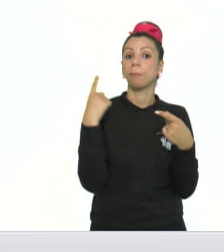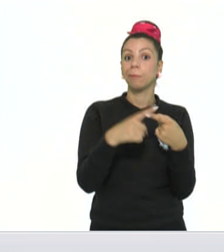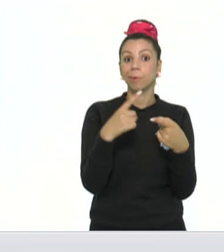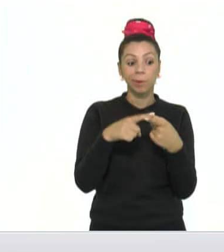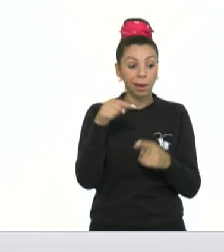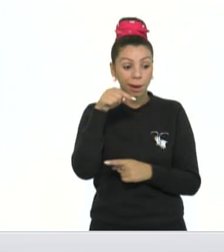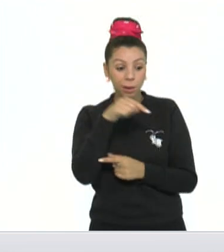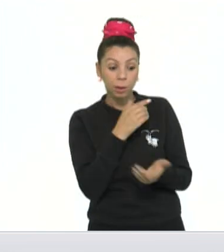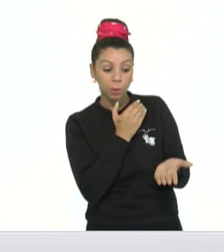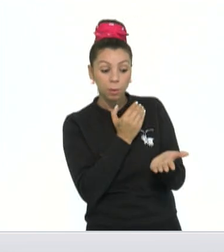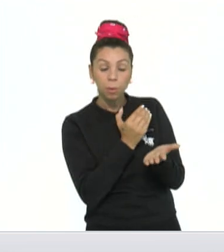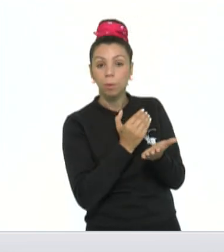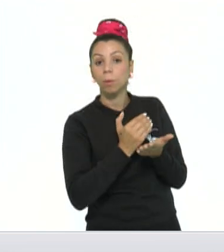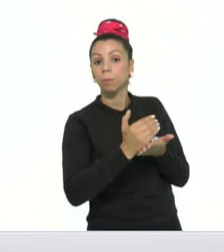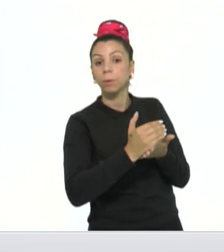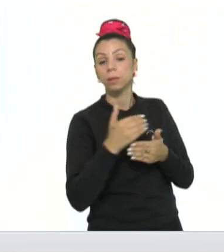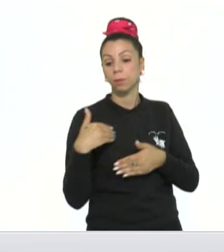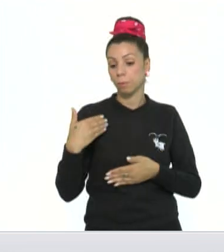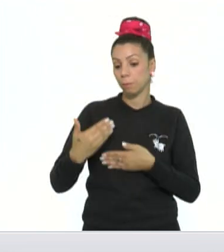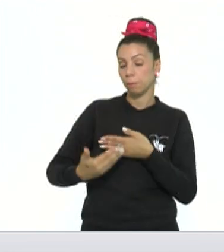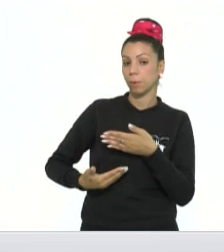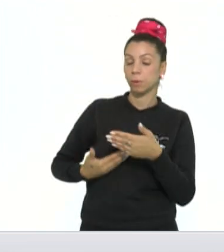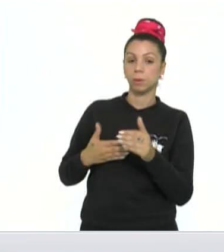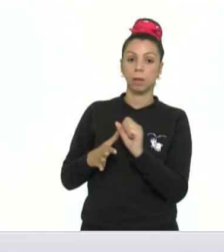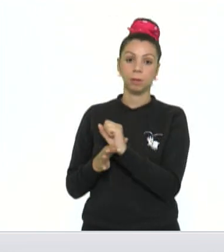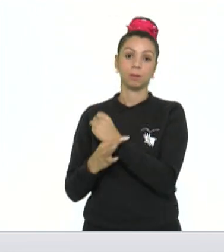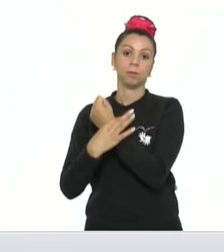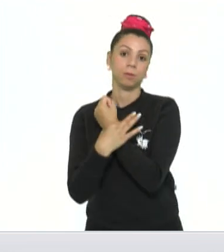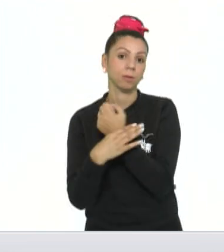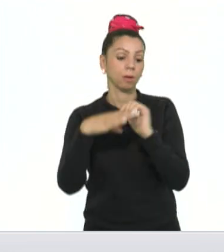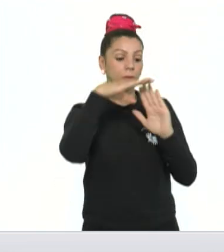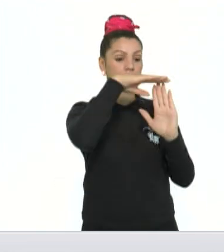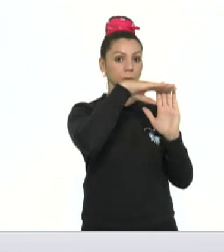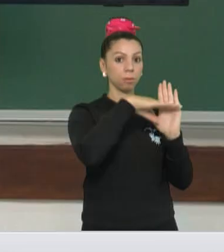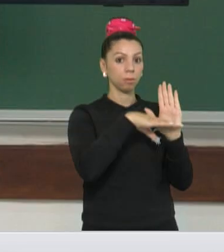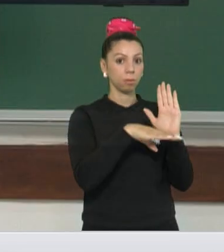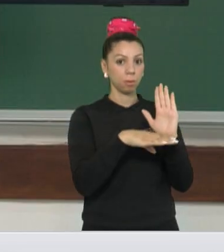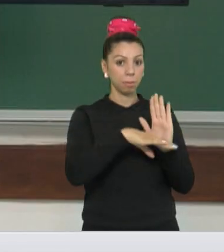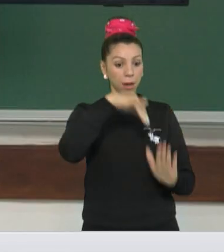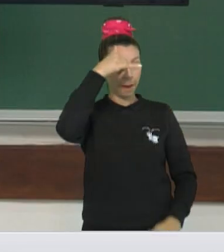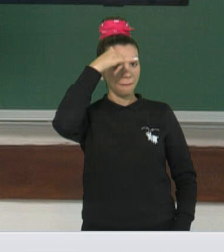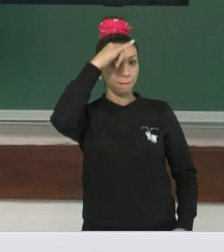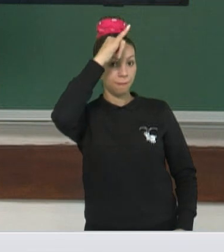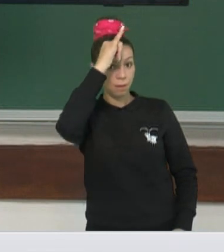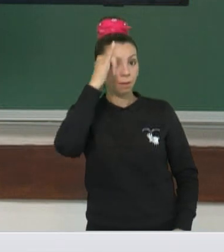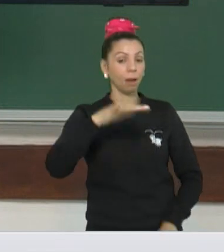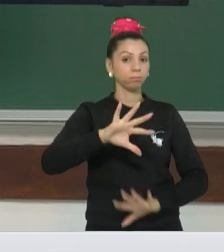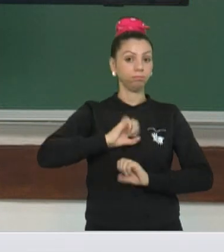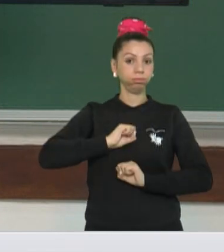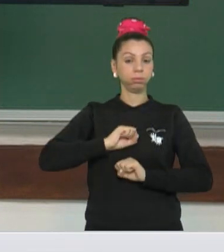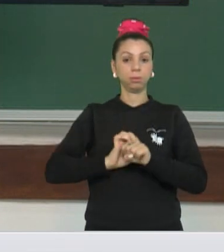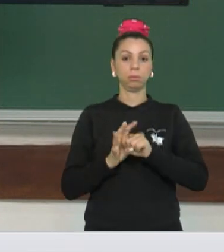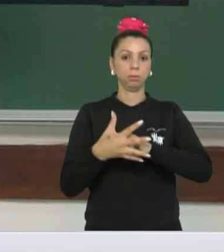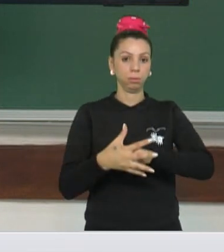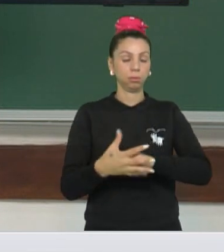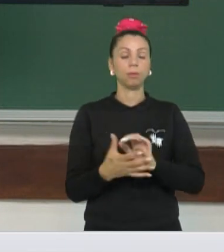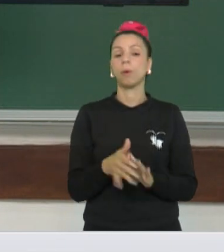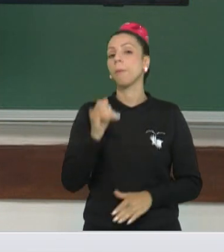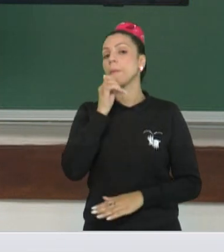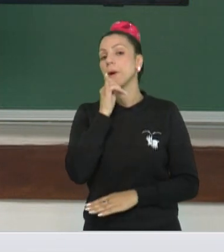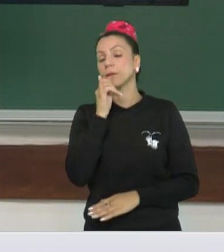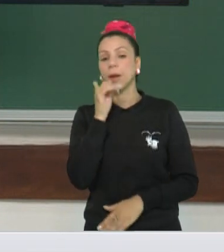ali começa todo o processo de segurança e protocolo contra o novo coronavírus. Imagine você, lá da